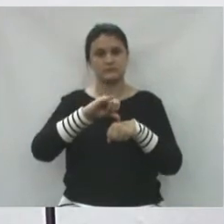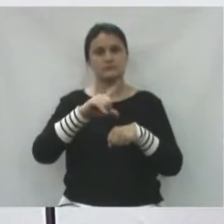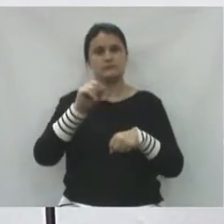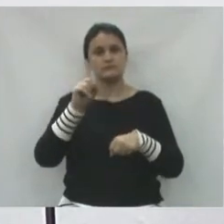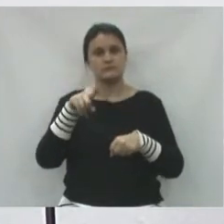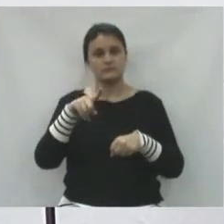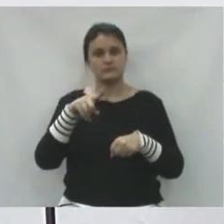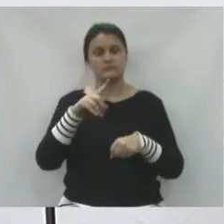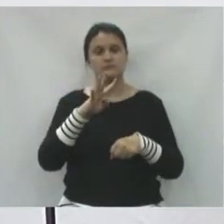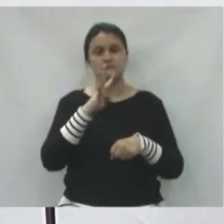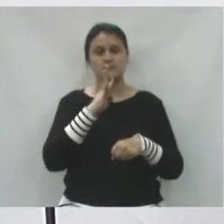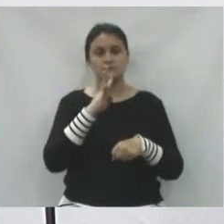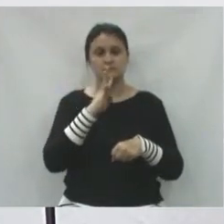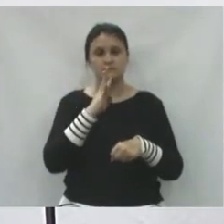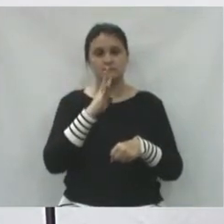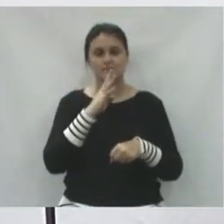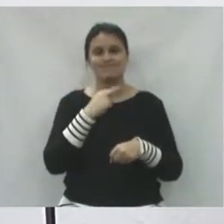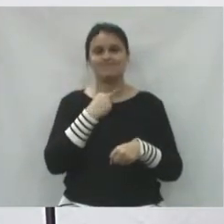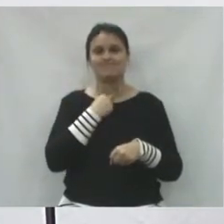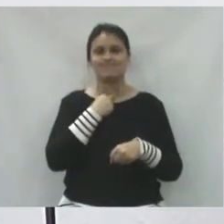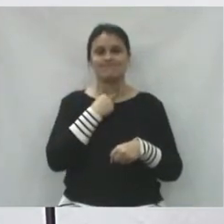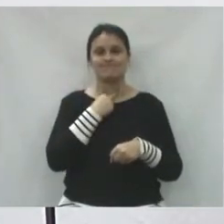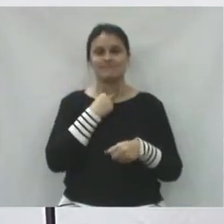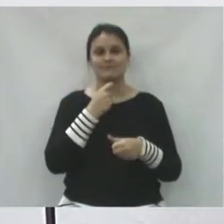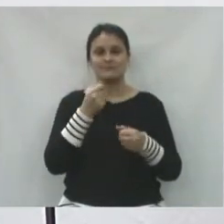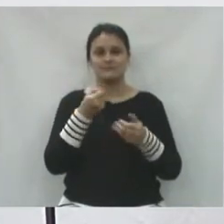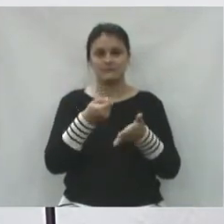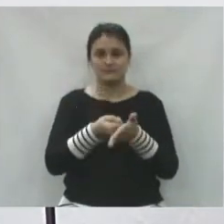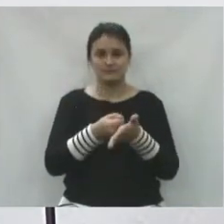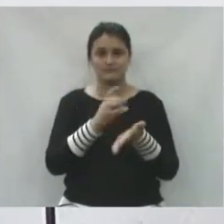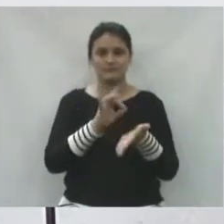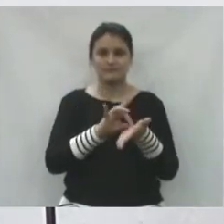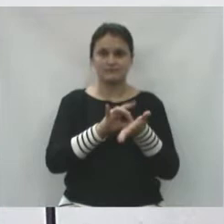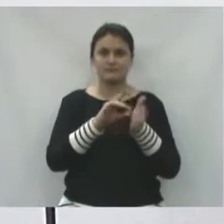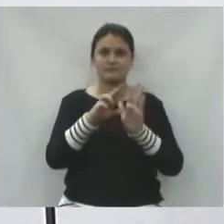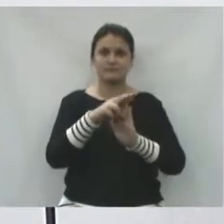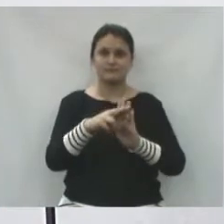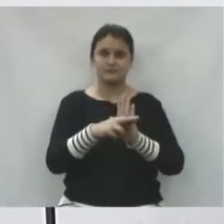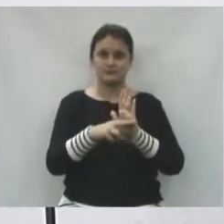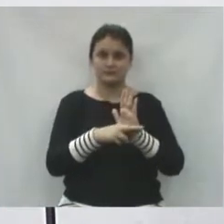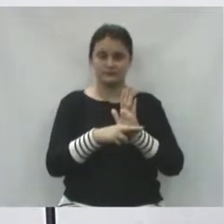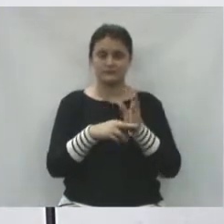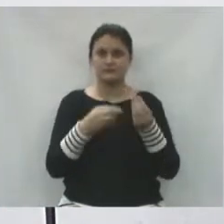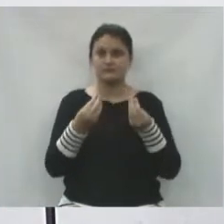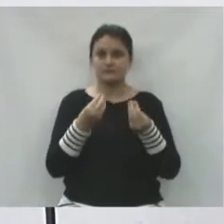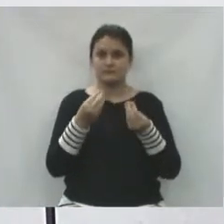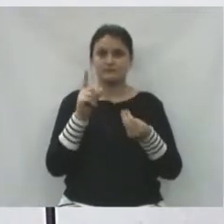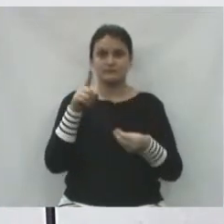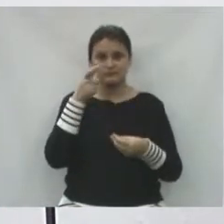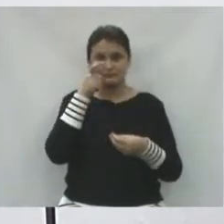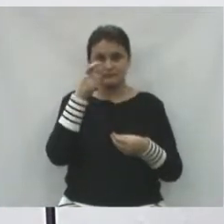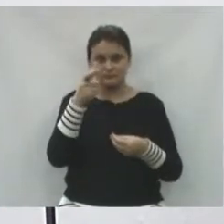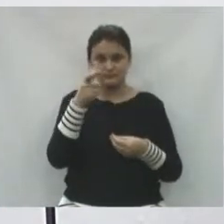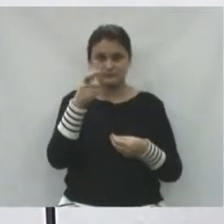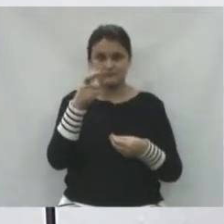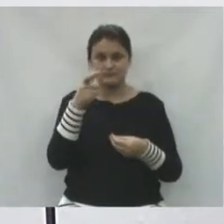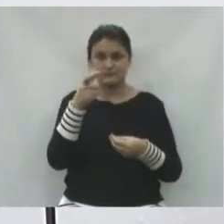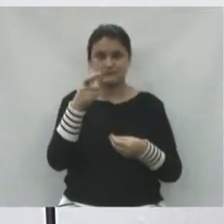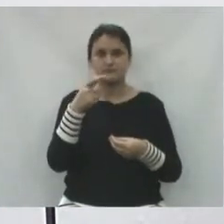que evidentemente tem o conhecimento de que não pode ser aplicada a mesma regra. Olha o quanto que é